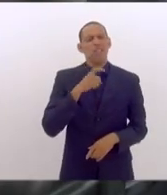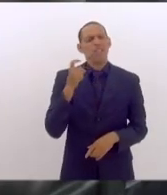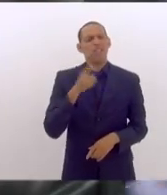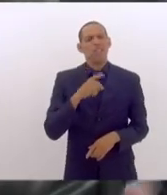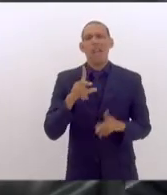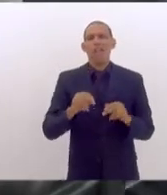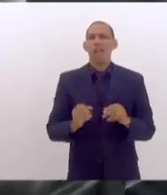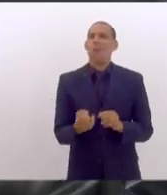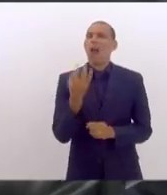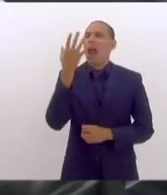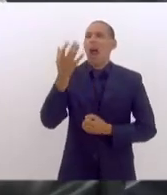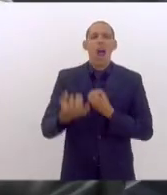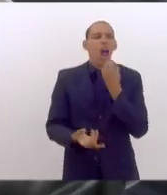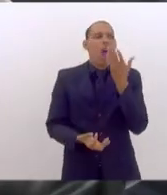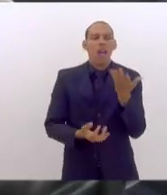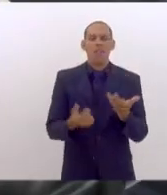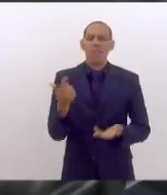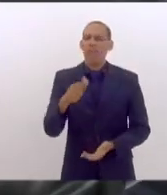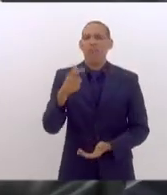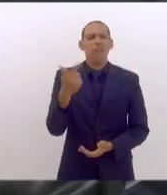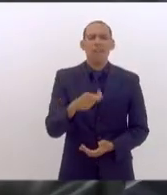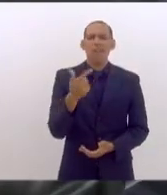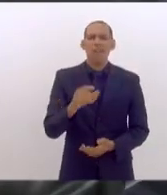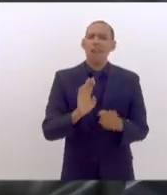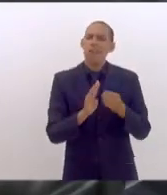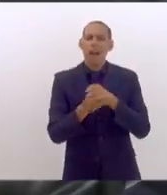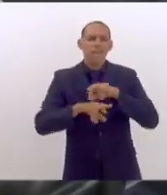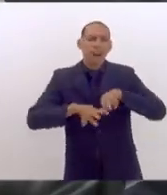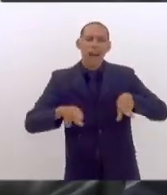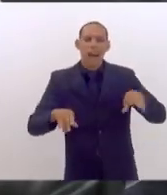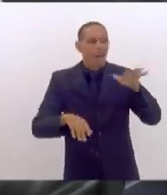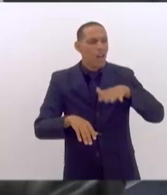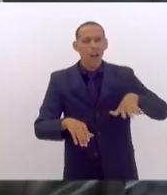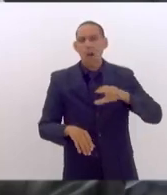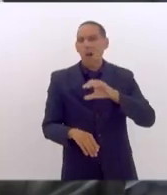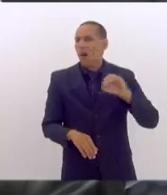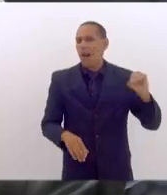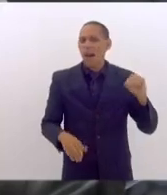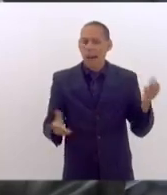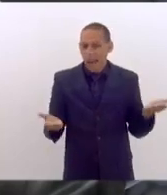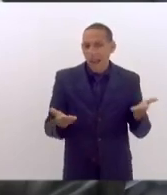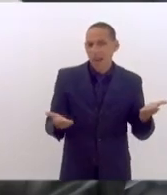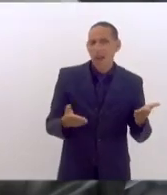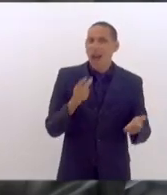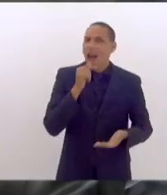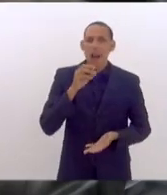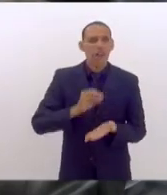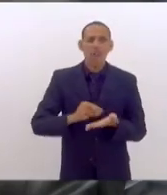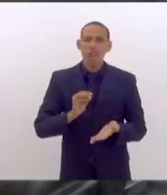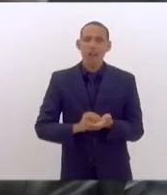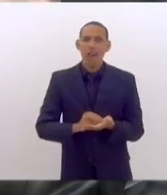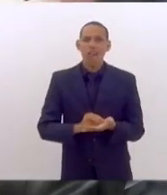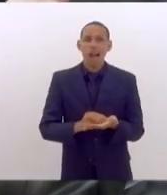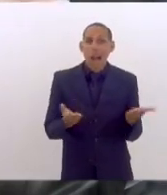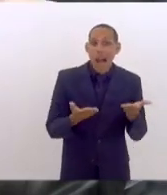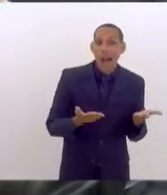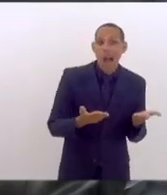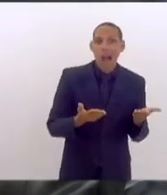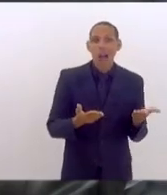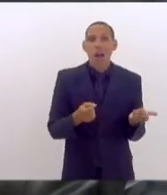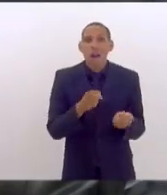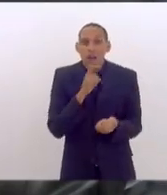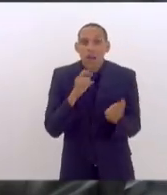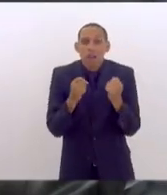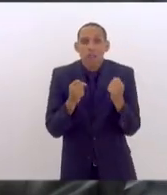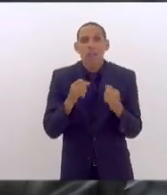ali né e água não tem vários bairros na zona oeste mesmo agora nesse período tão com falta d'água imagina no verão na baixada a